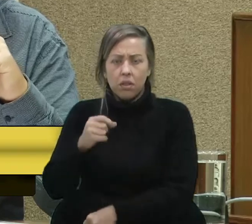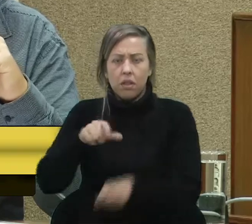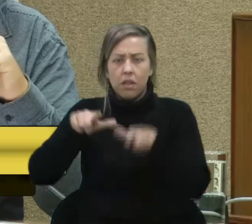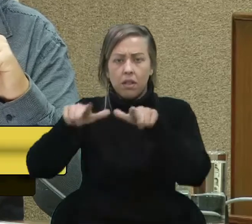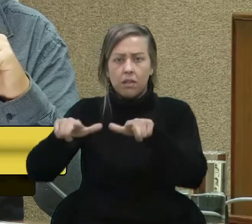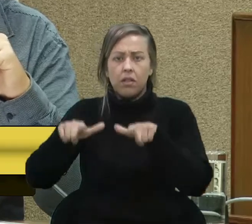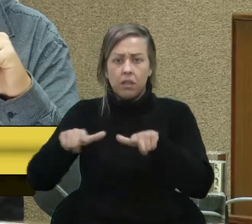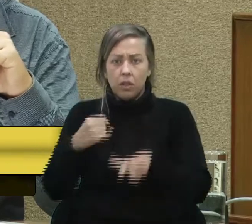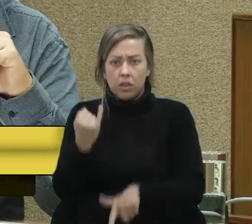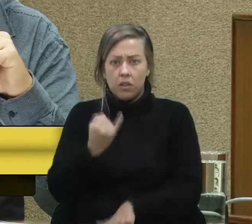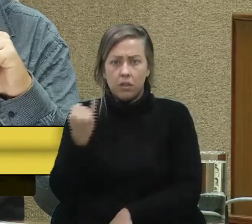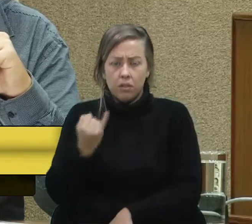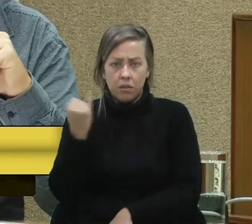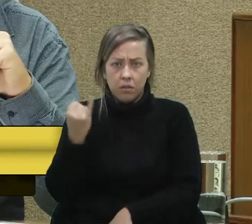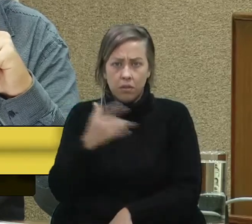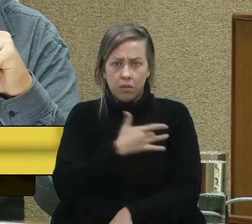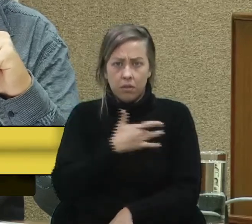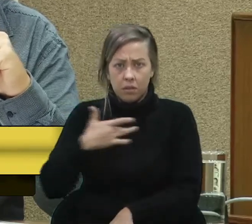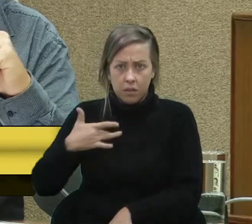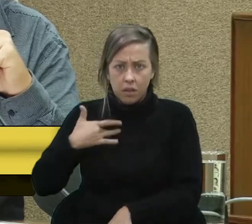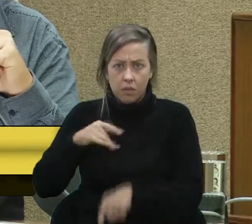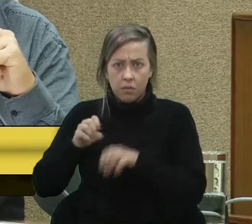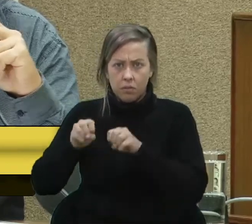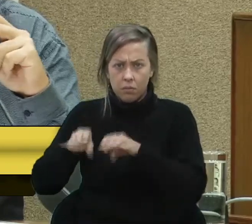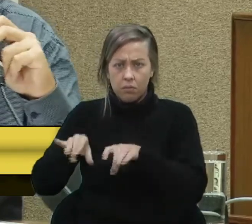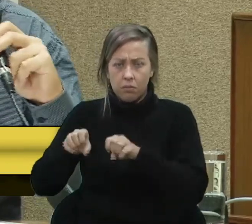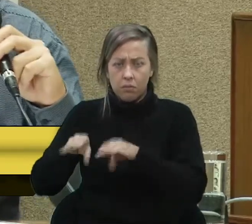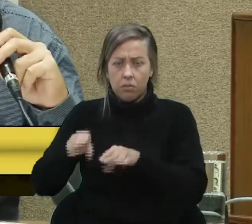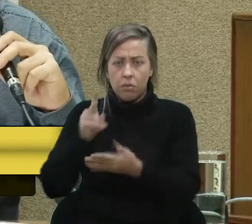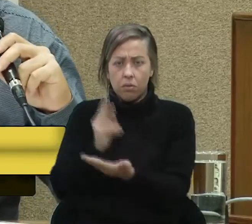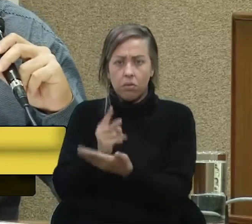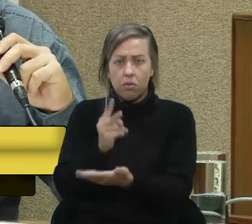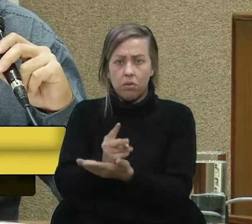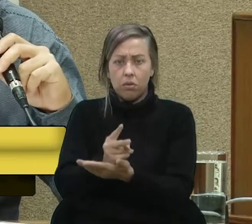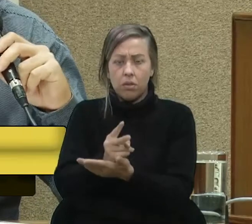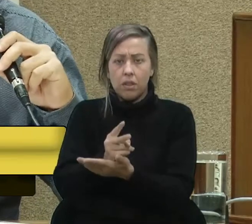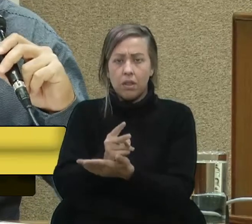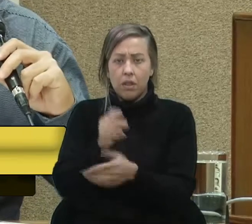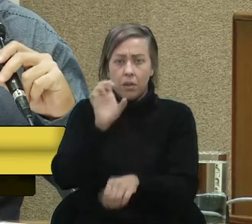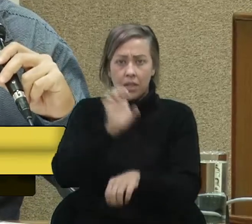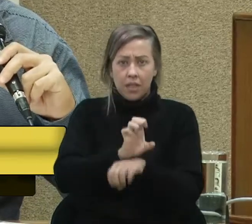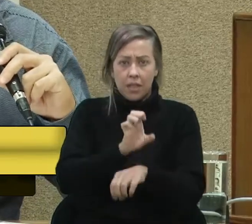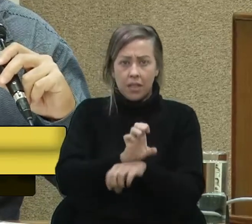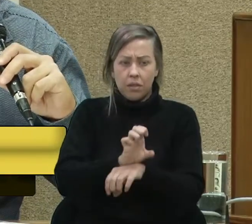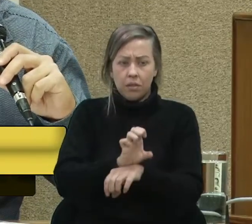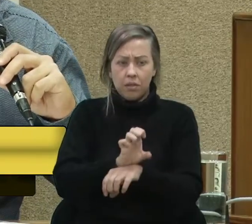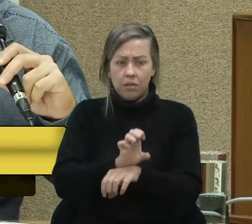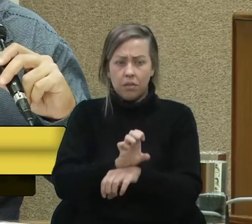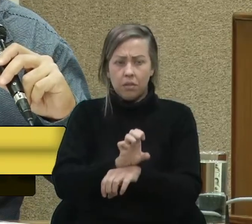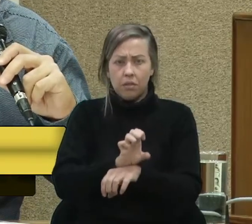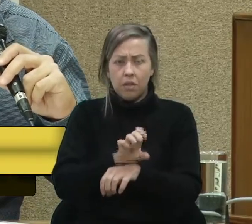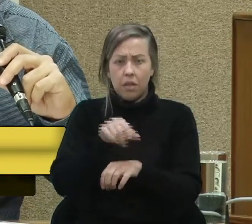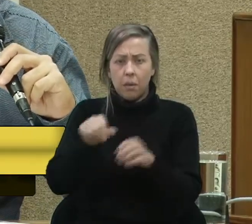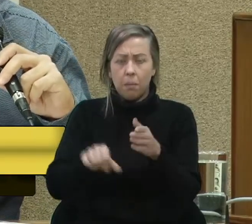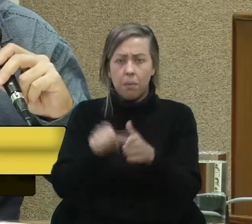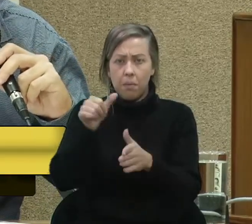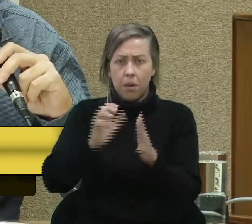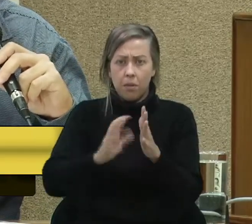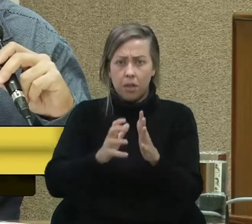importantes da economia, como saúde e educação, permaneçam nas mãos do Estado. Acho que isso é o primeiro